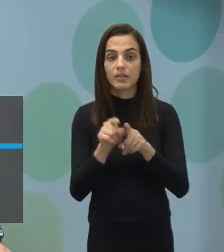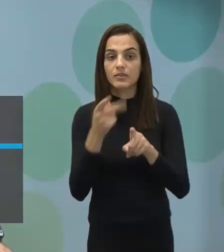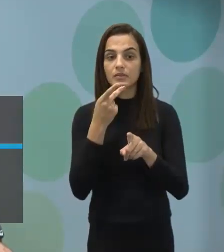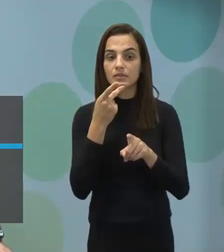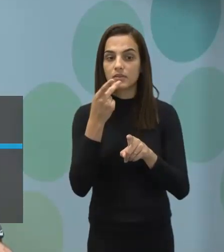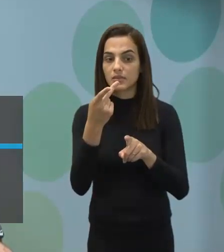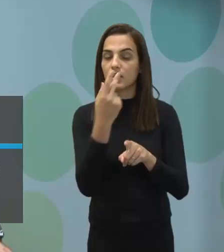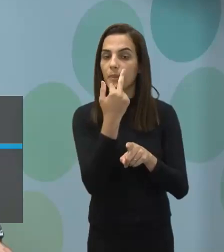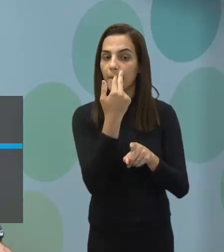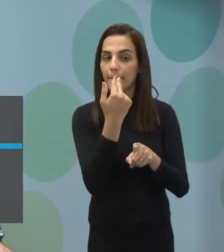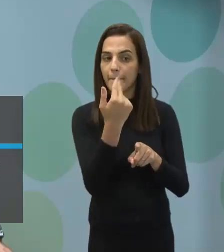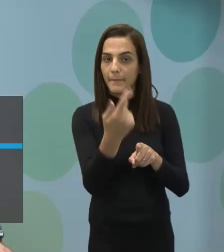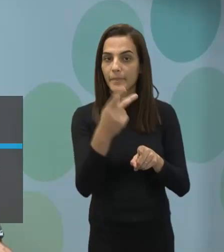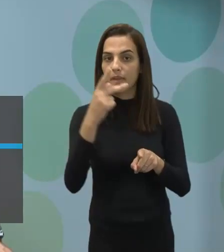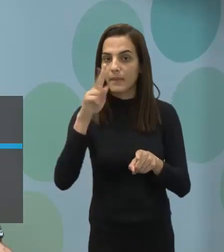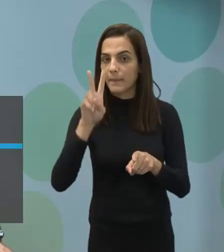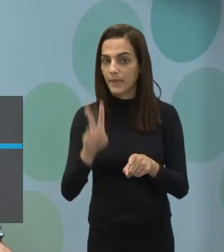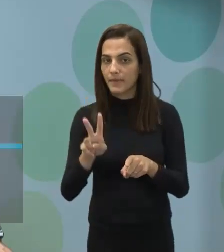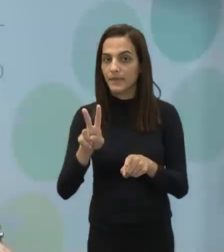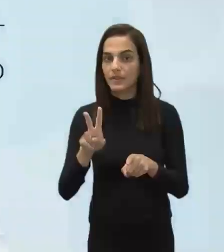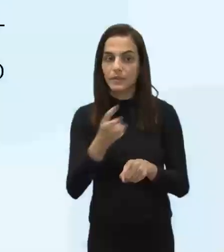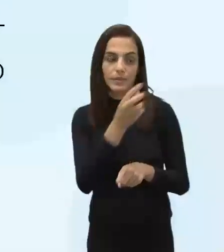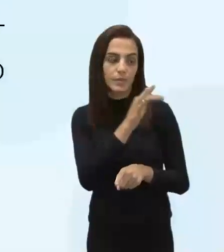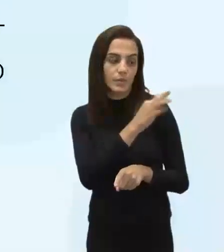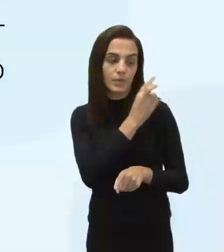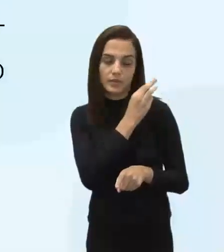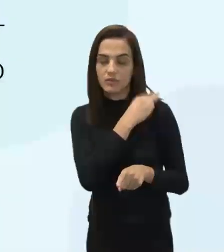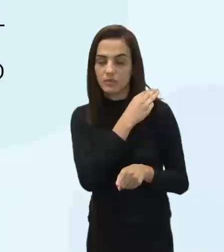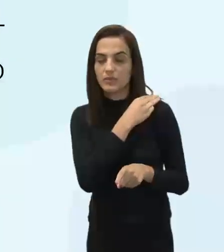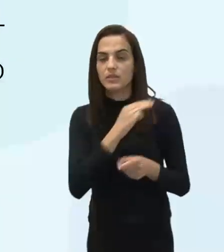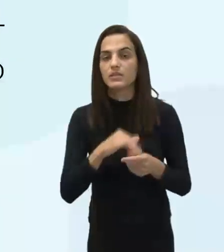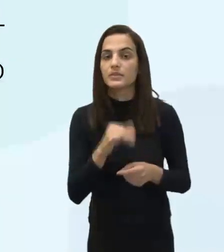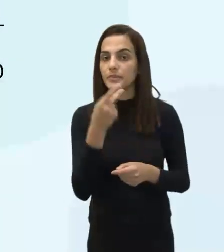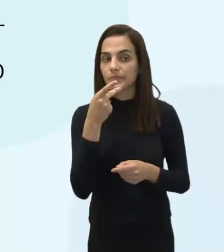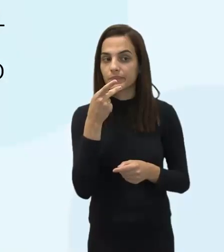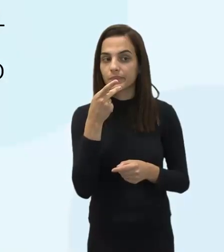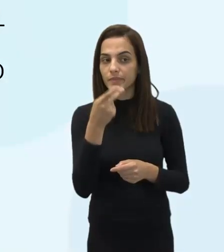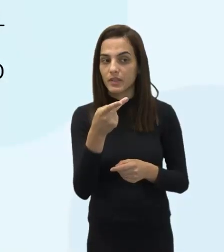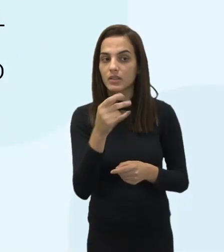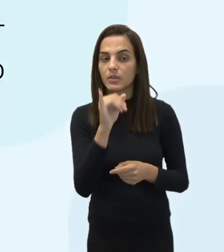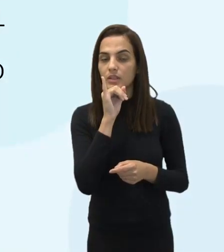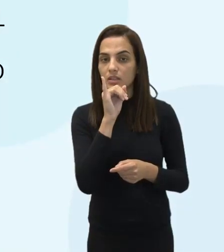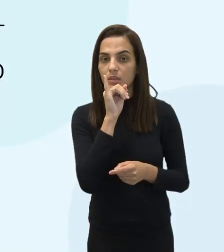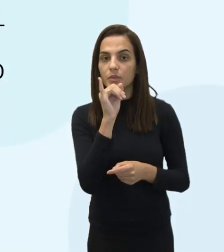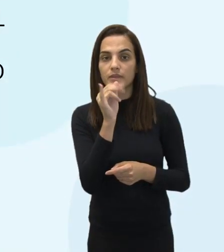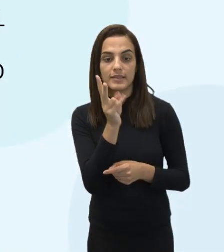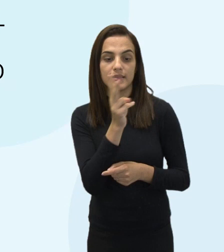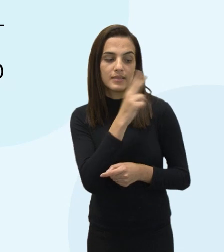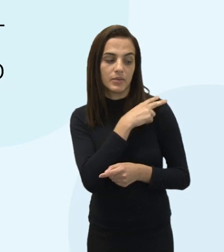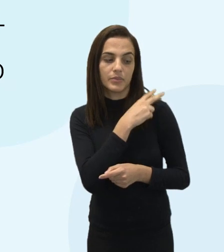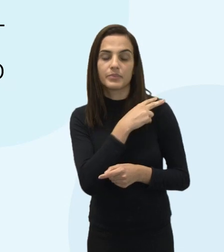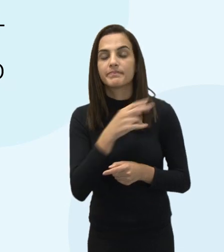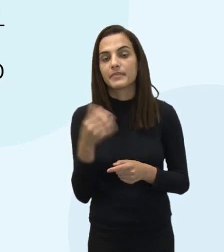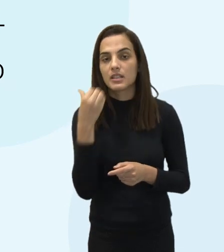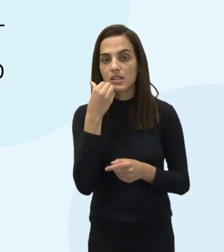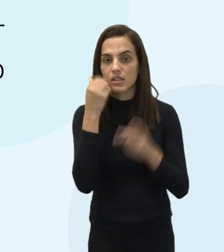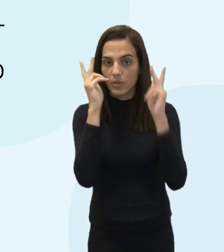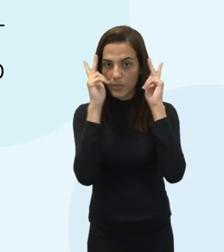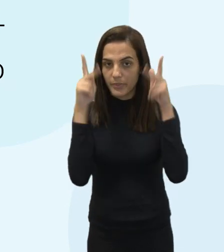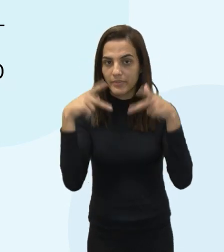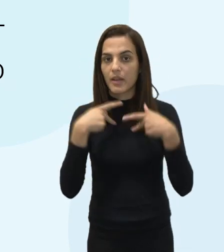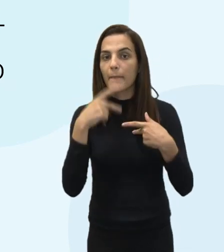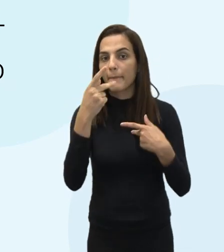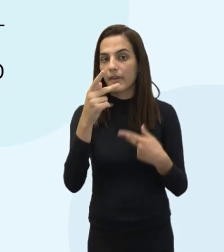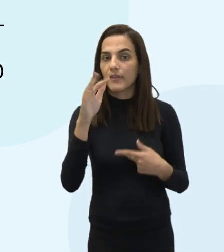das linguagens do PV no ensino médio, falando aí um exemplo de segundo ano, e as ciências humanas e o PV num